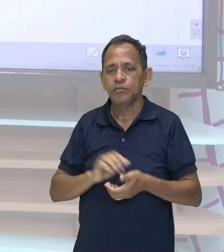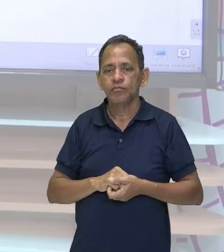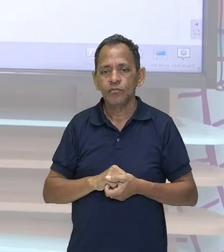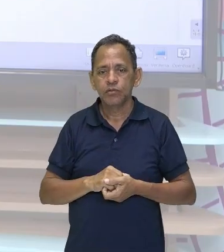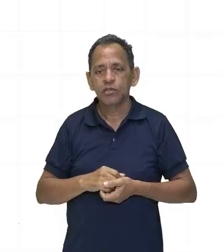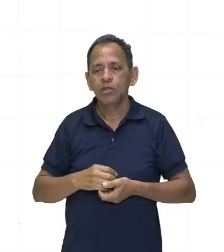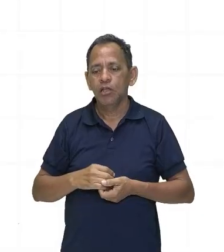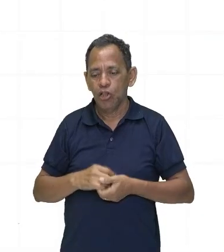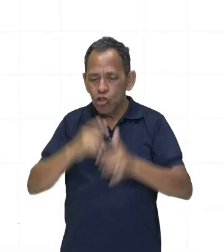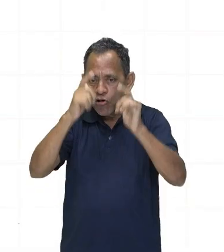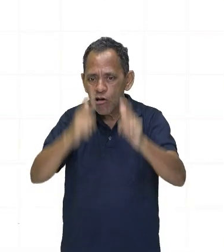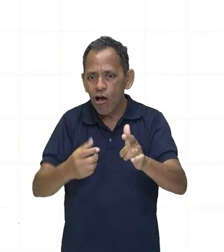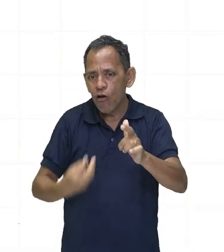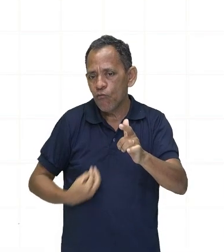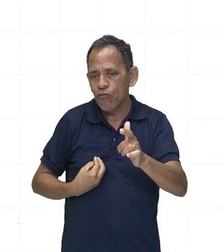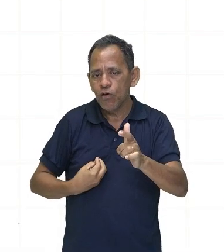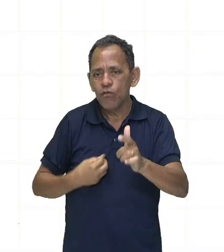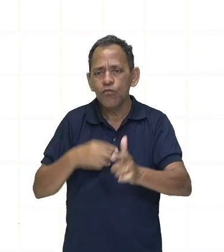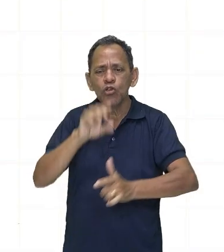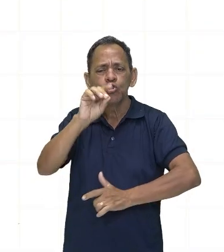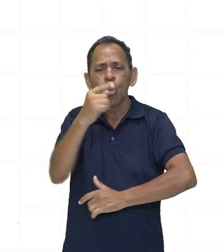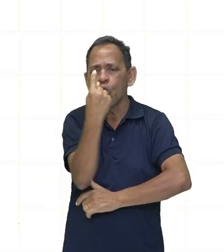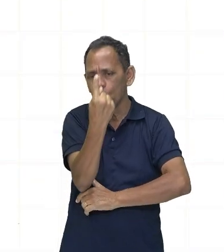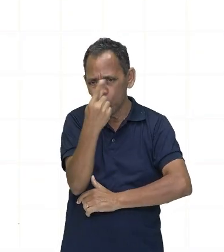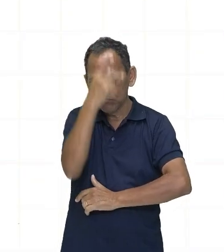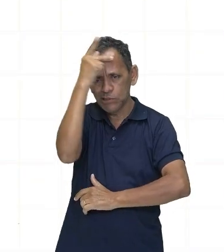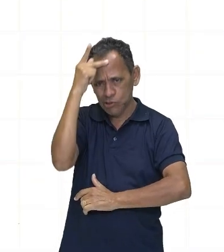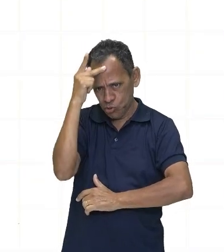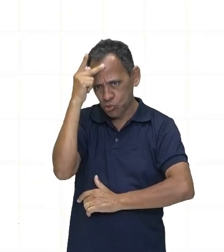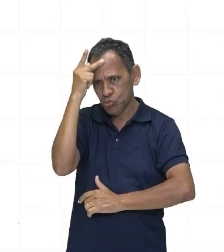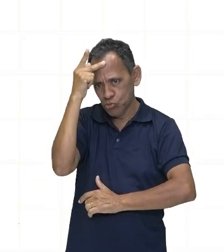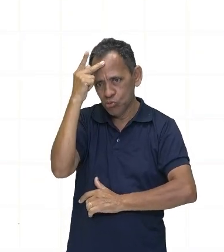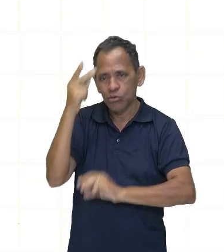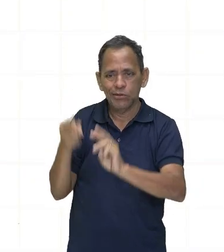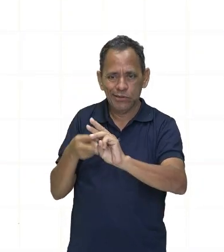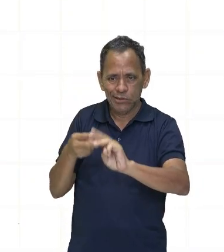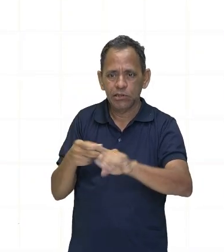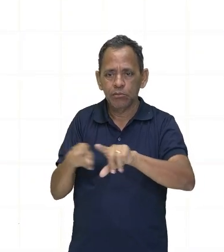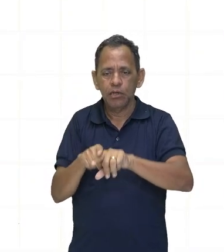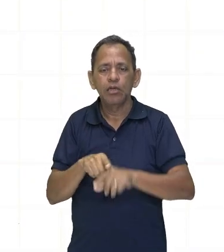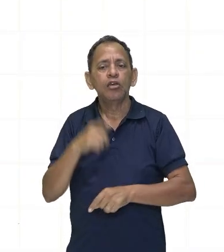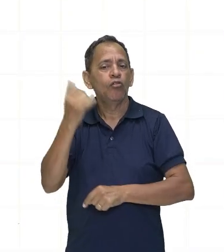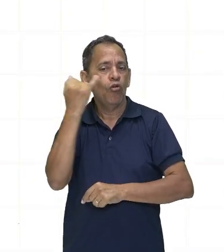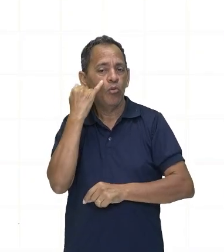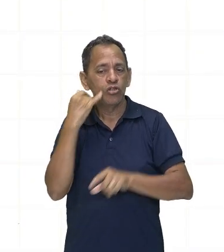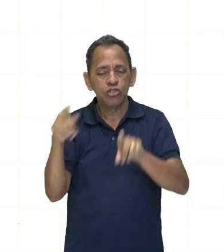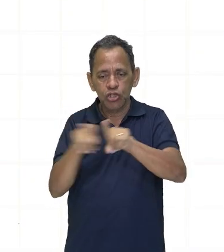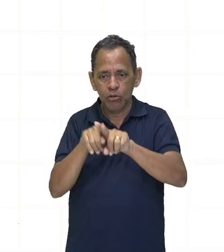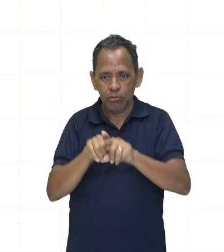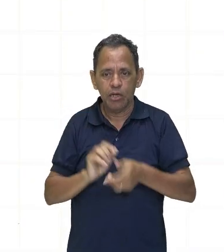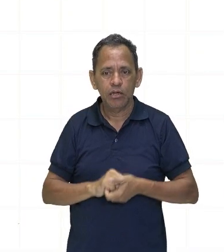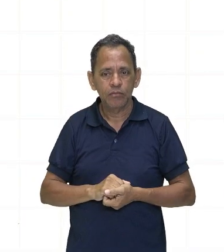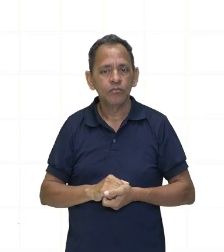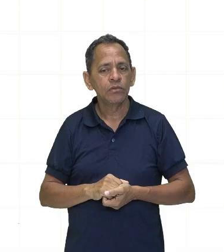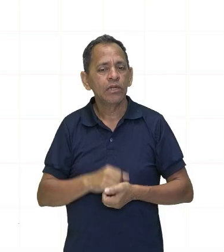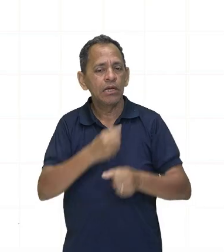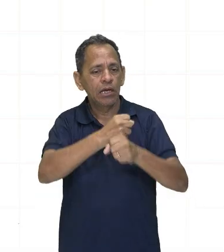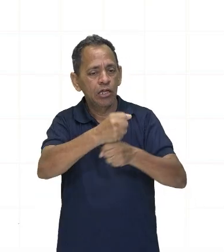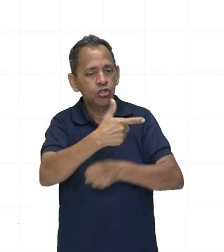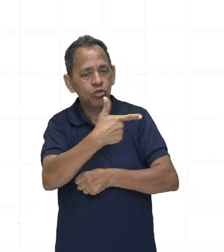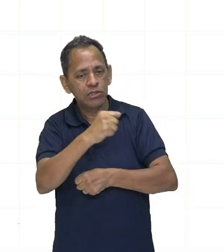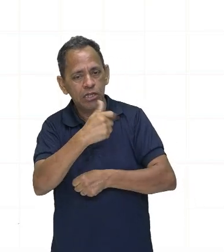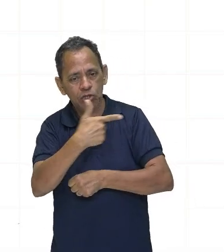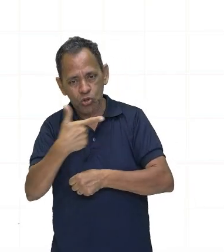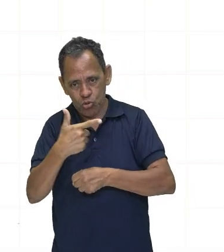pelo menos uma pessoa indígena. Também os dados ainda de 2022, que é o último censo demográfico, né?